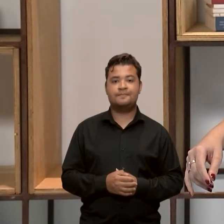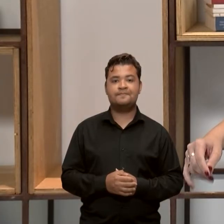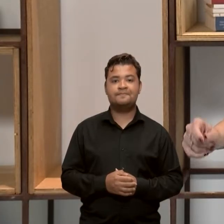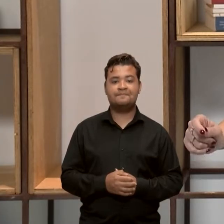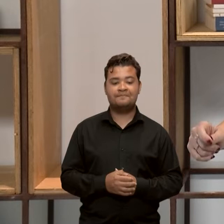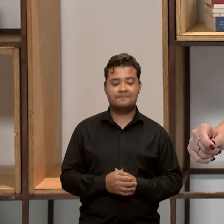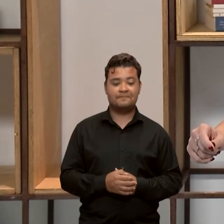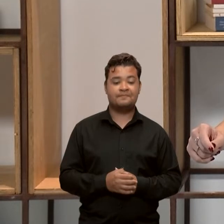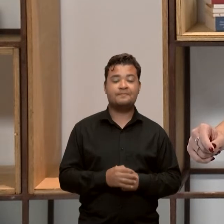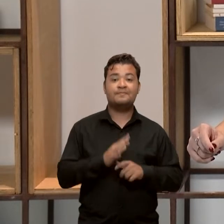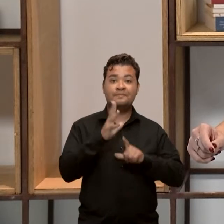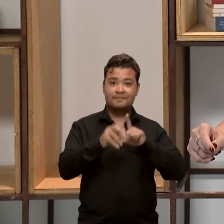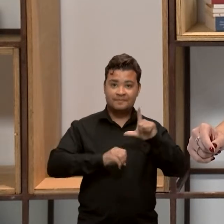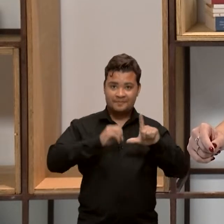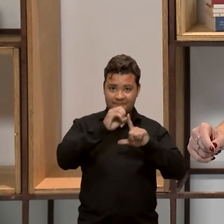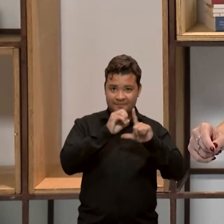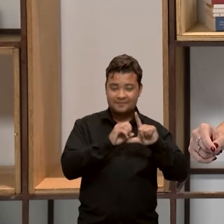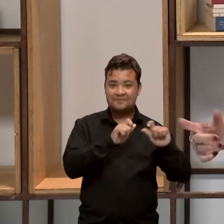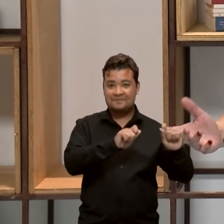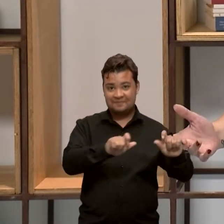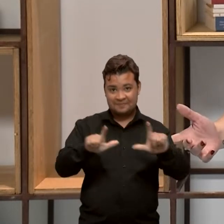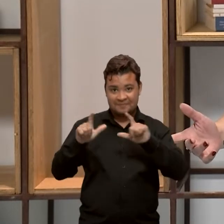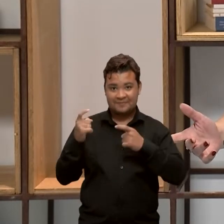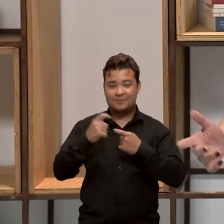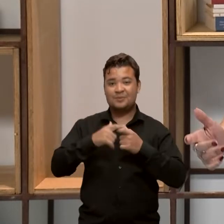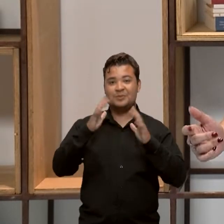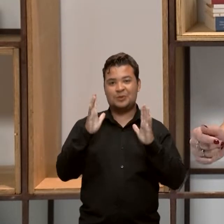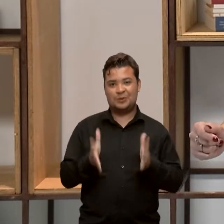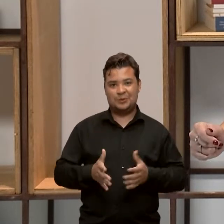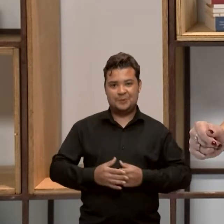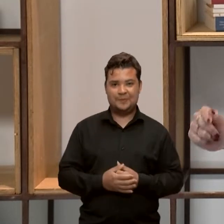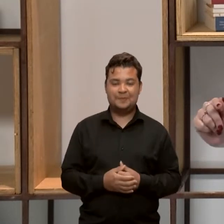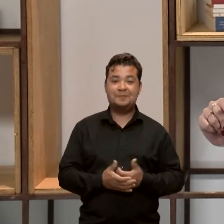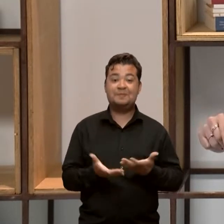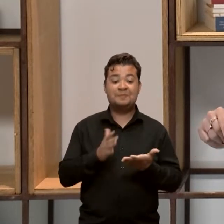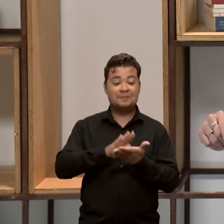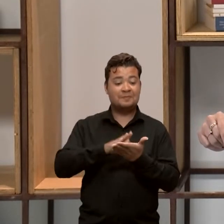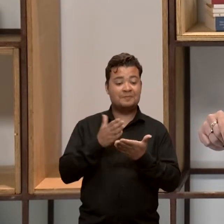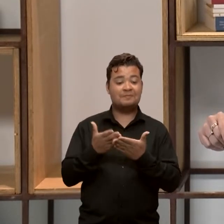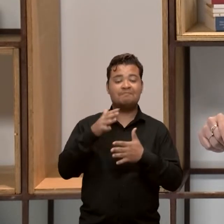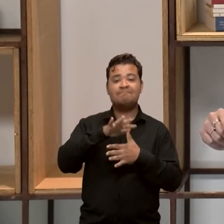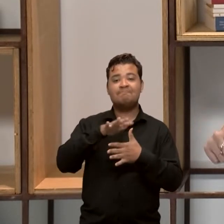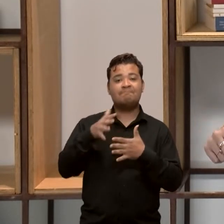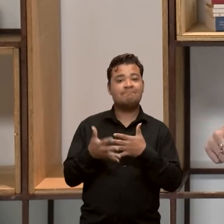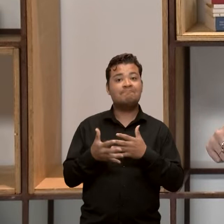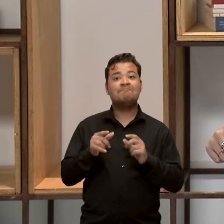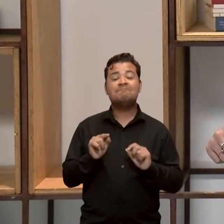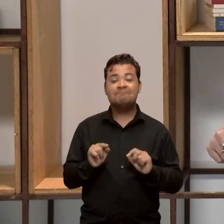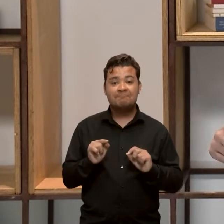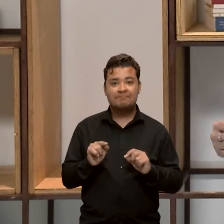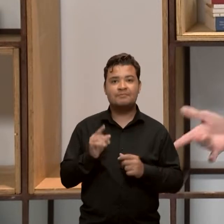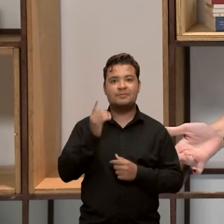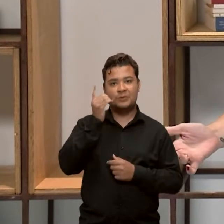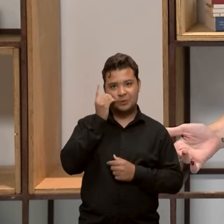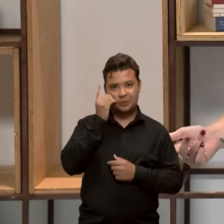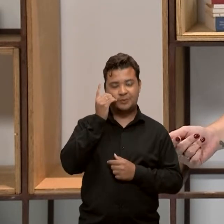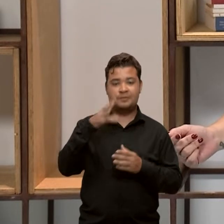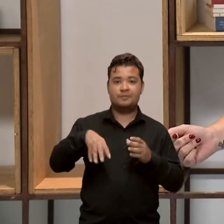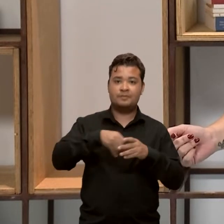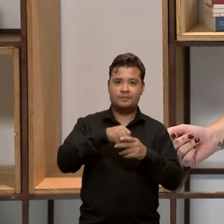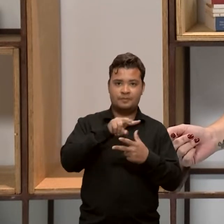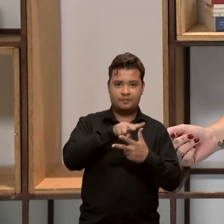Estamos de volta com o Mundo UFG de hoje. Quem faz a interpretação para Libras nesse bloco é o Diogo Marques, também